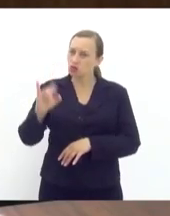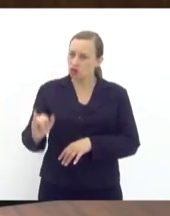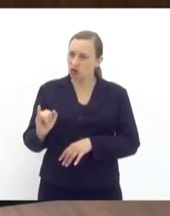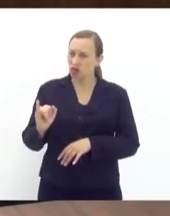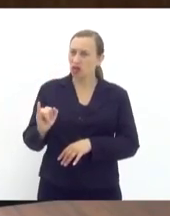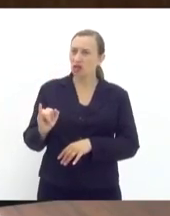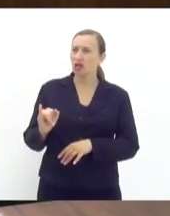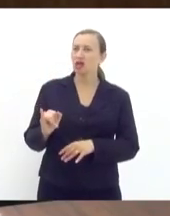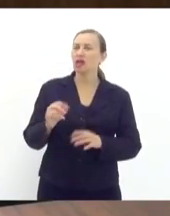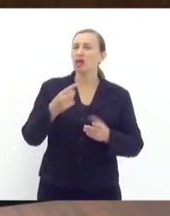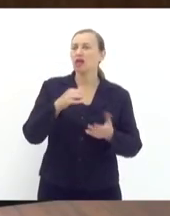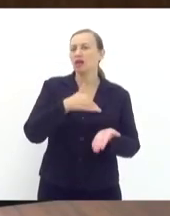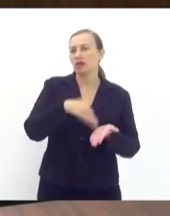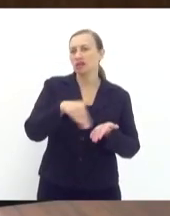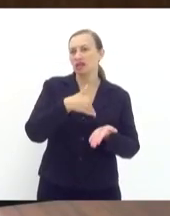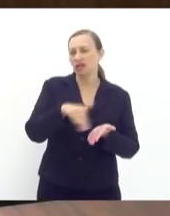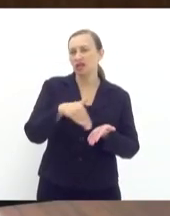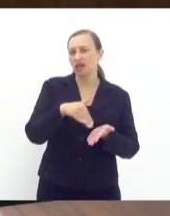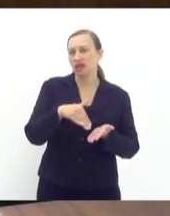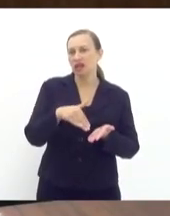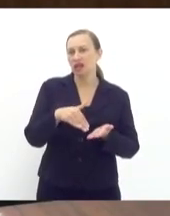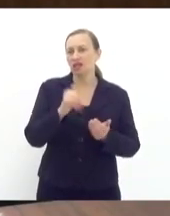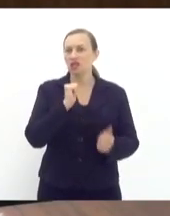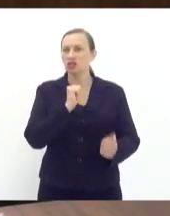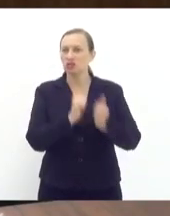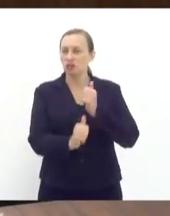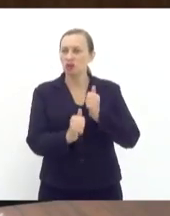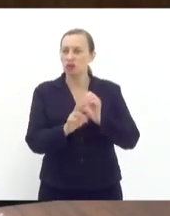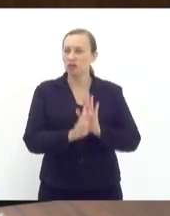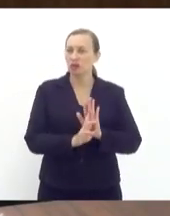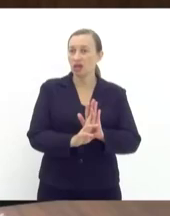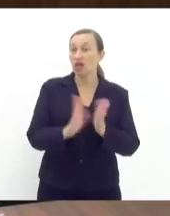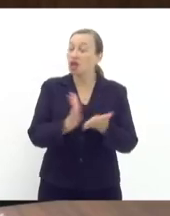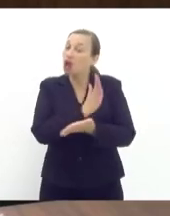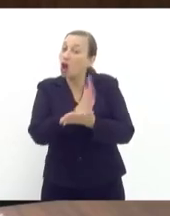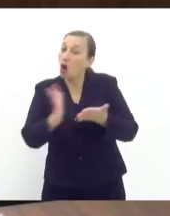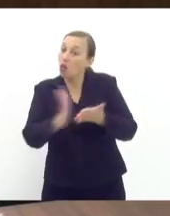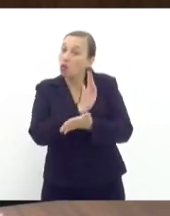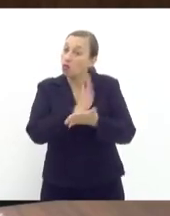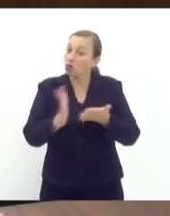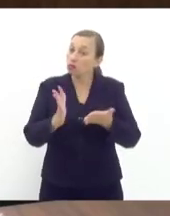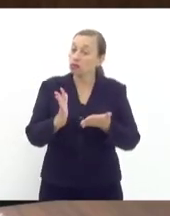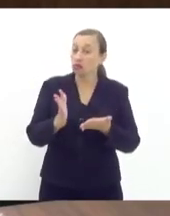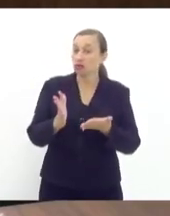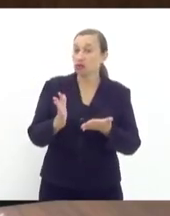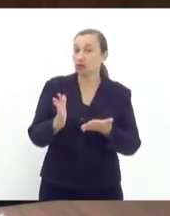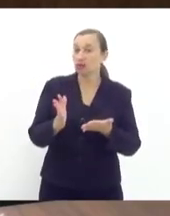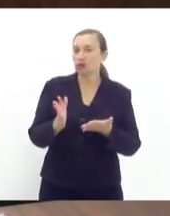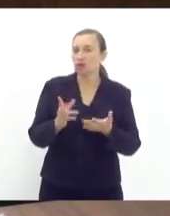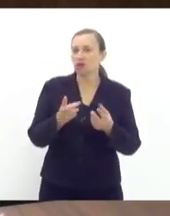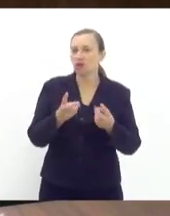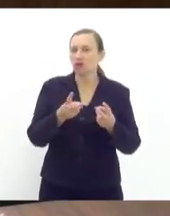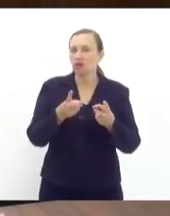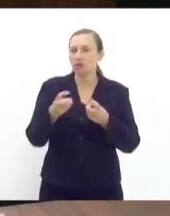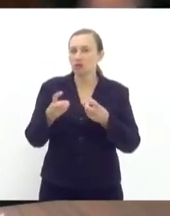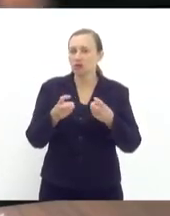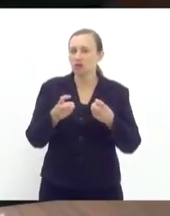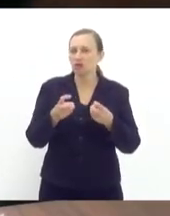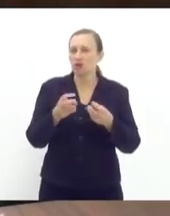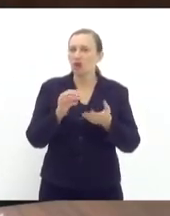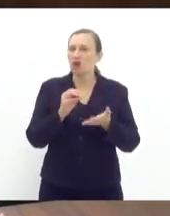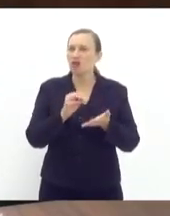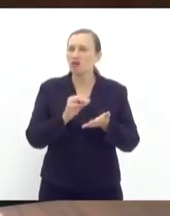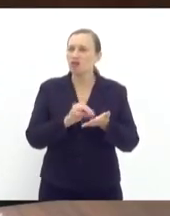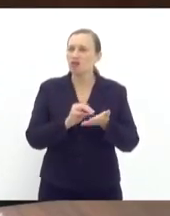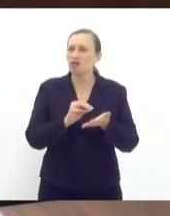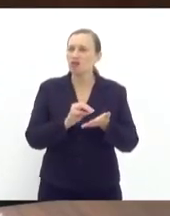secretaria de esporte e alguns dentre eles meu filho verificaram que foi uma desorganização